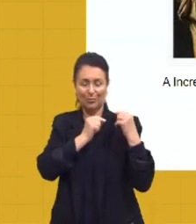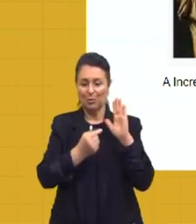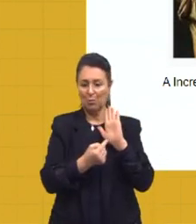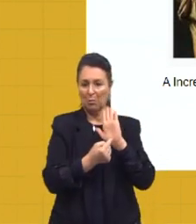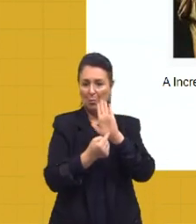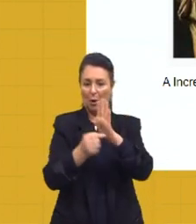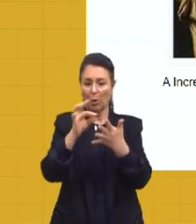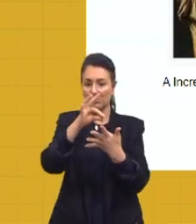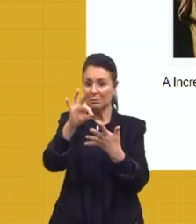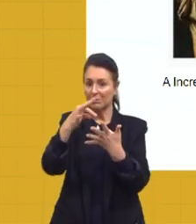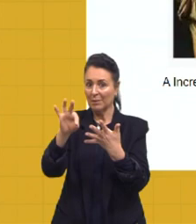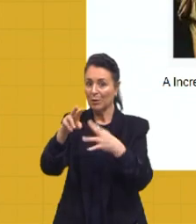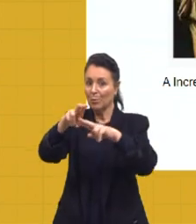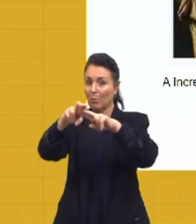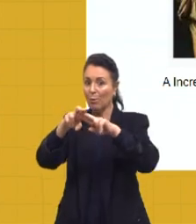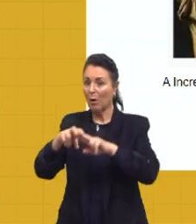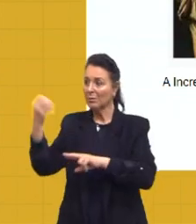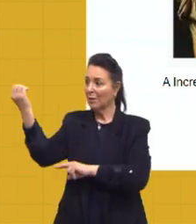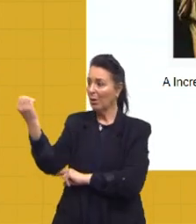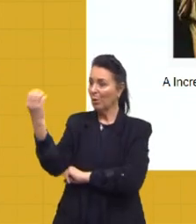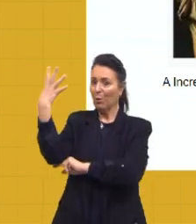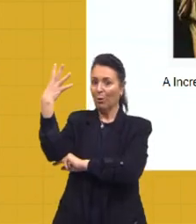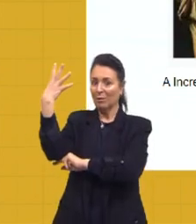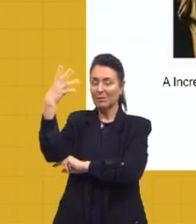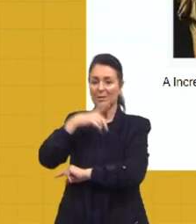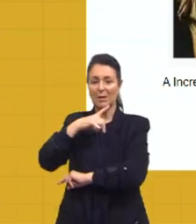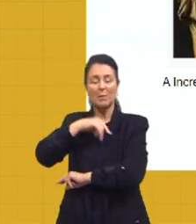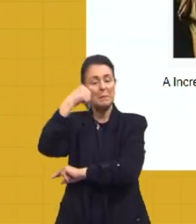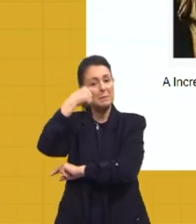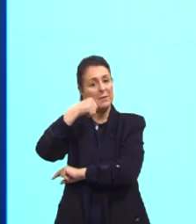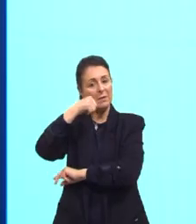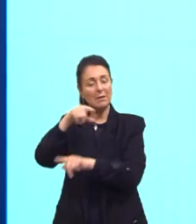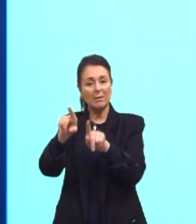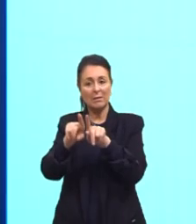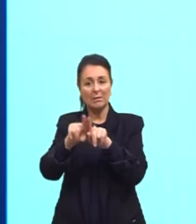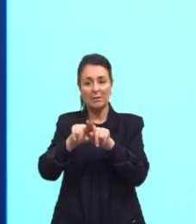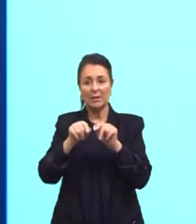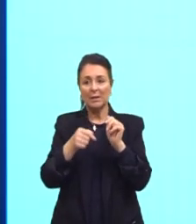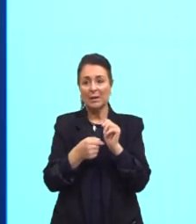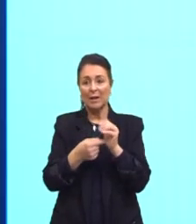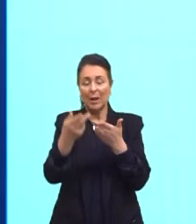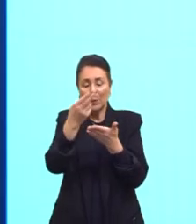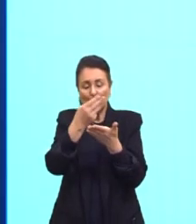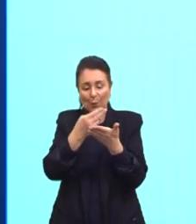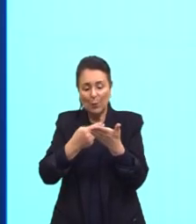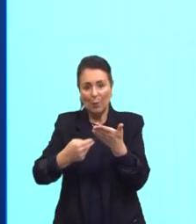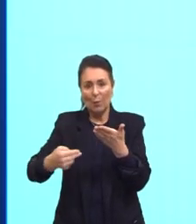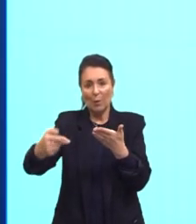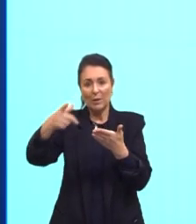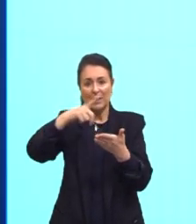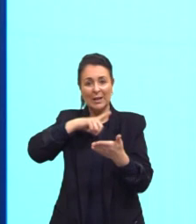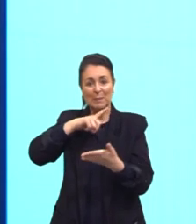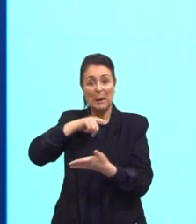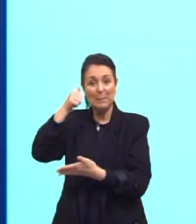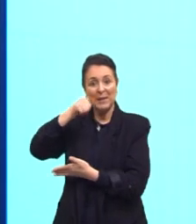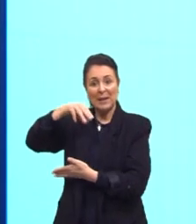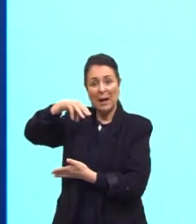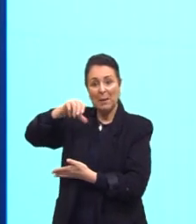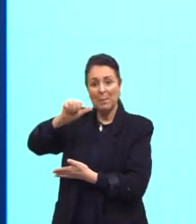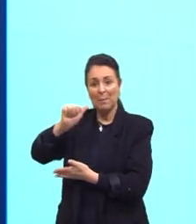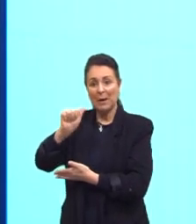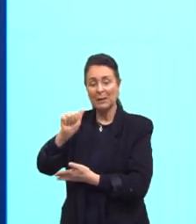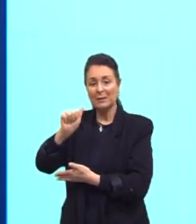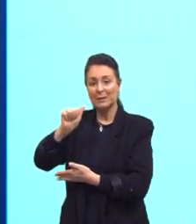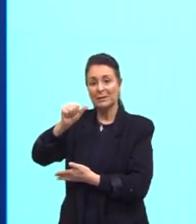luminosidade assim como uma menina que aparece aqui na obra também que seria o mascote né da